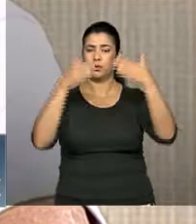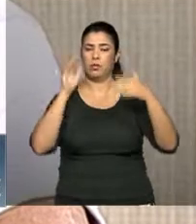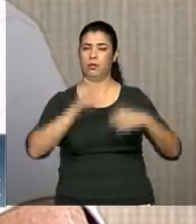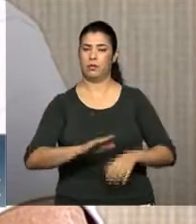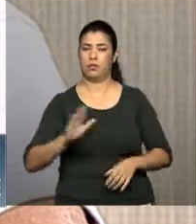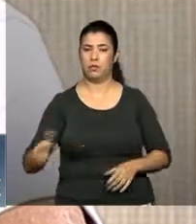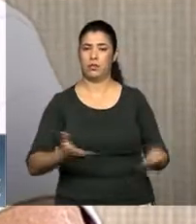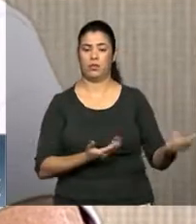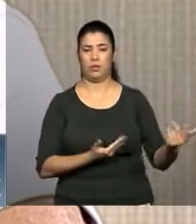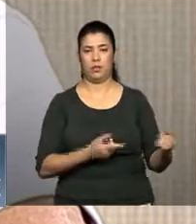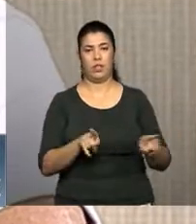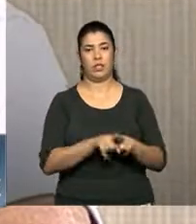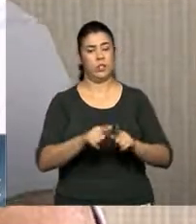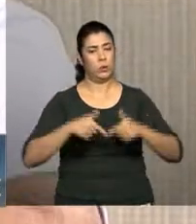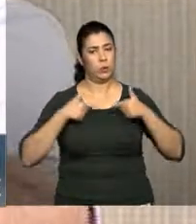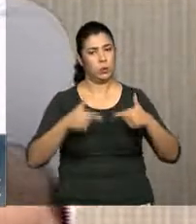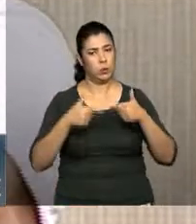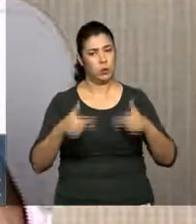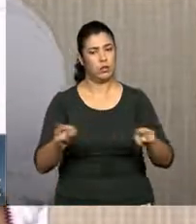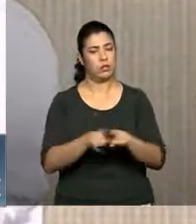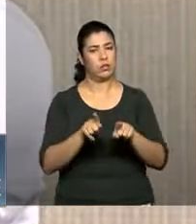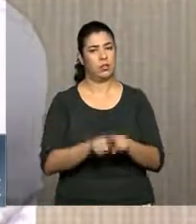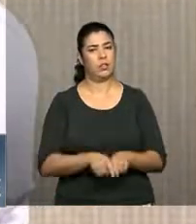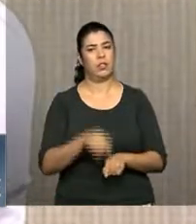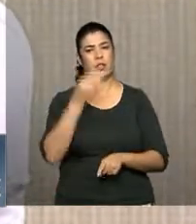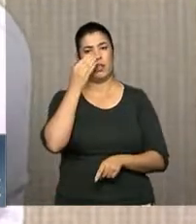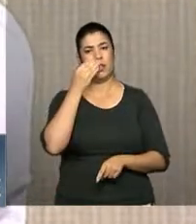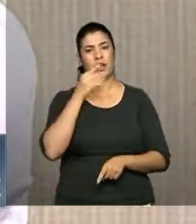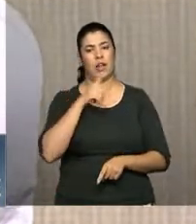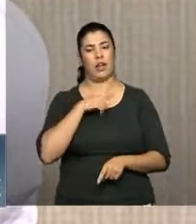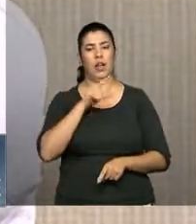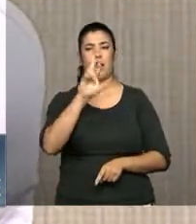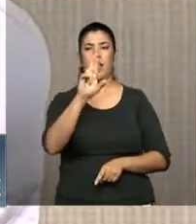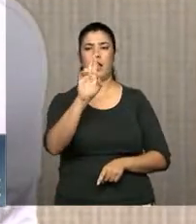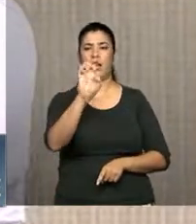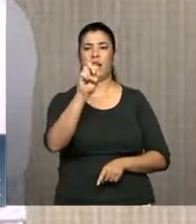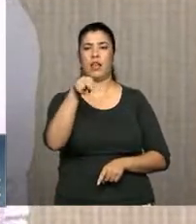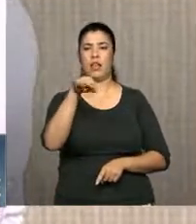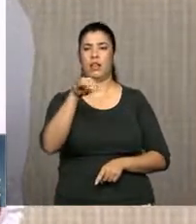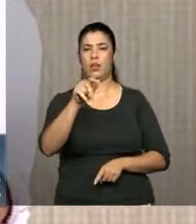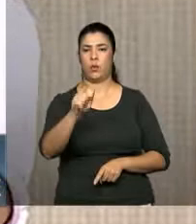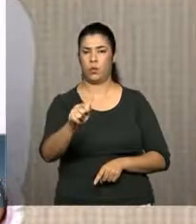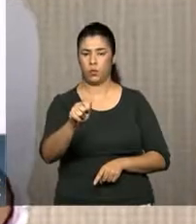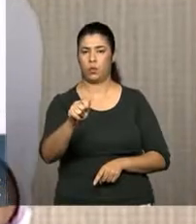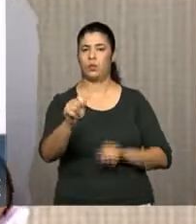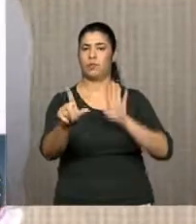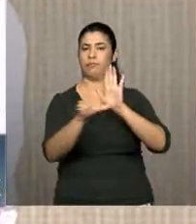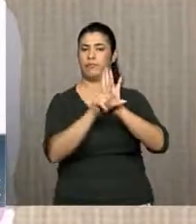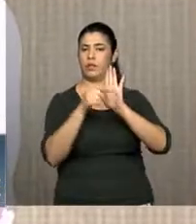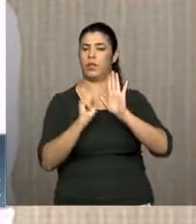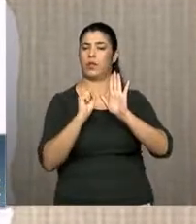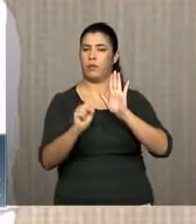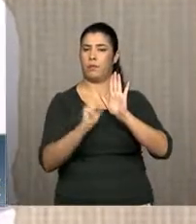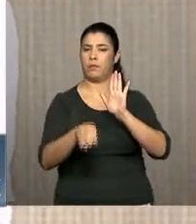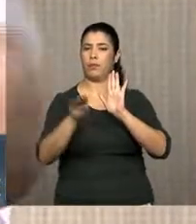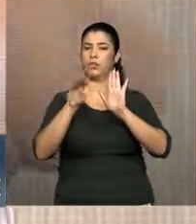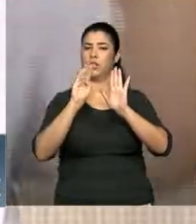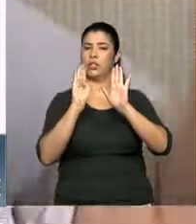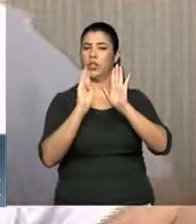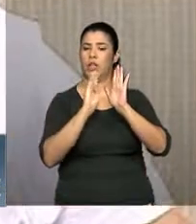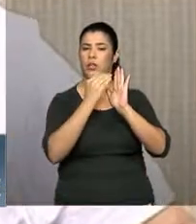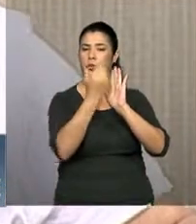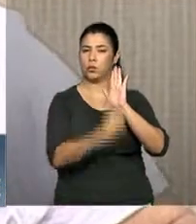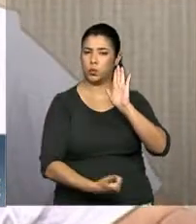nós temos um grande desafio em uma renúncia fiscal garantido em lei que pode abater do imposto de renda os recursos destinados